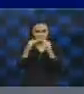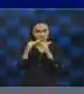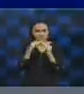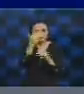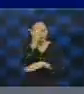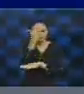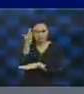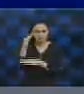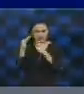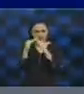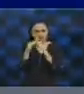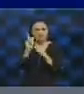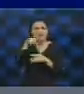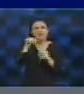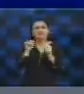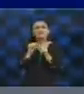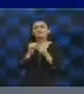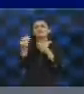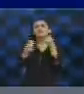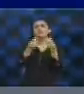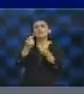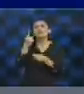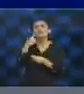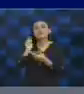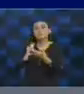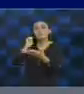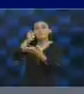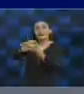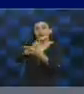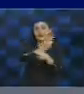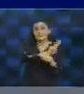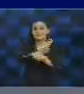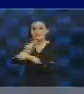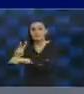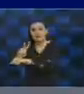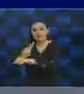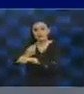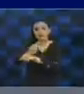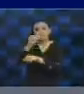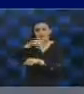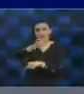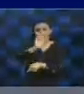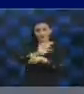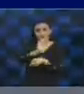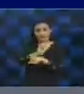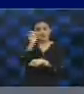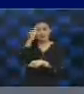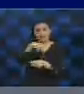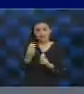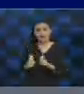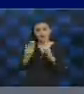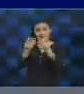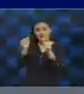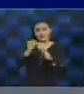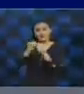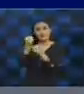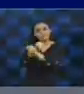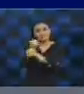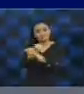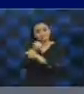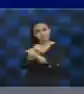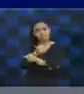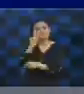ficou pactuado que a forma de pagar o empréstimo que o estado concebeu para a realização dessa obra